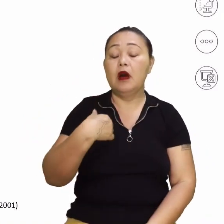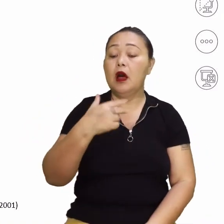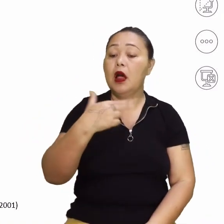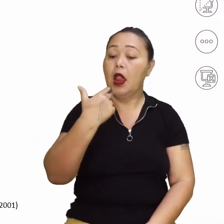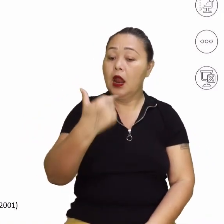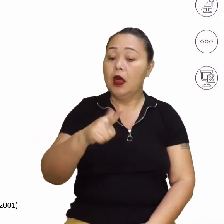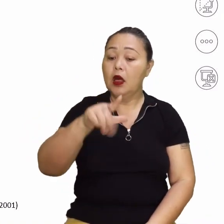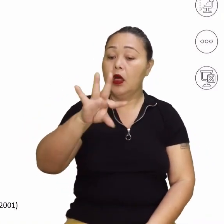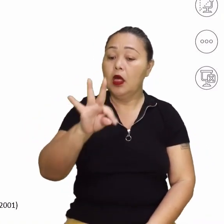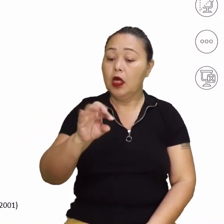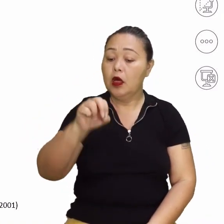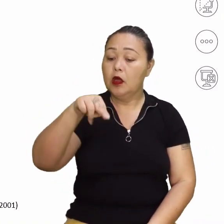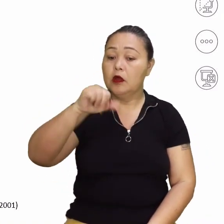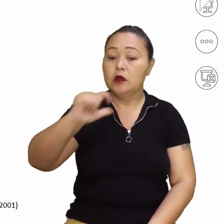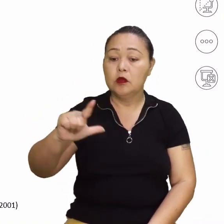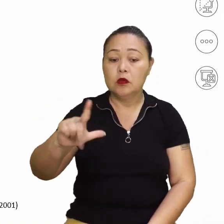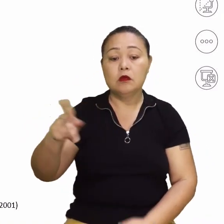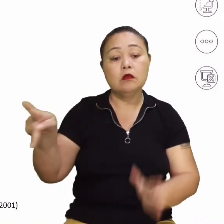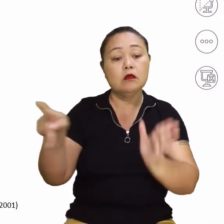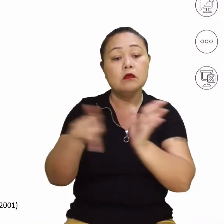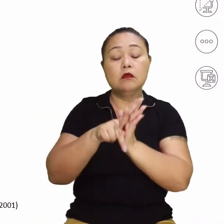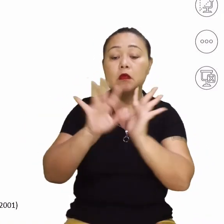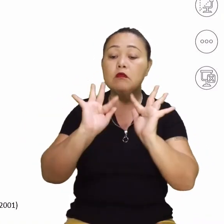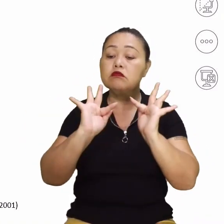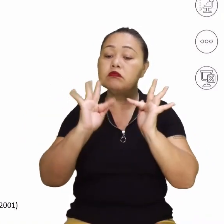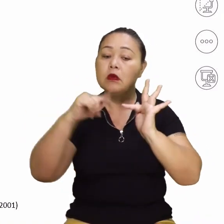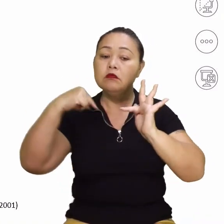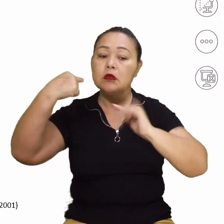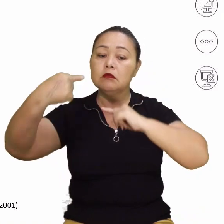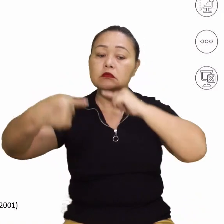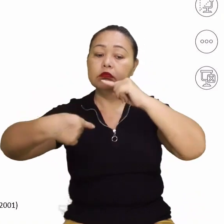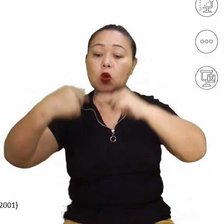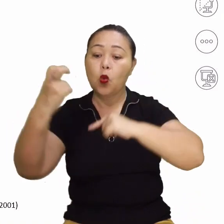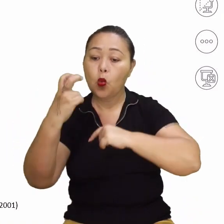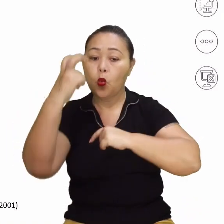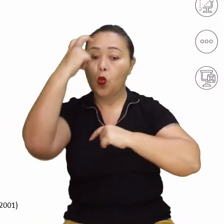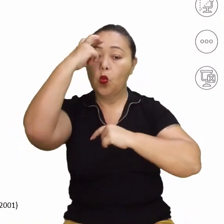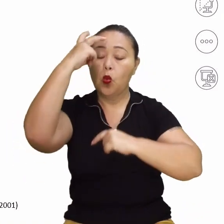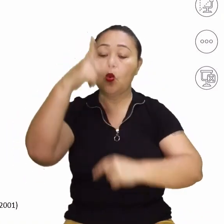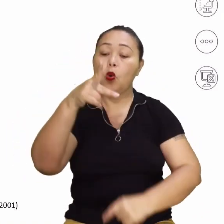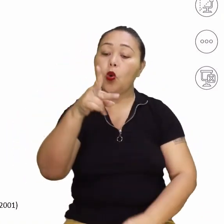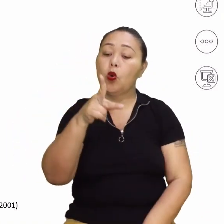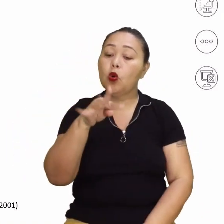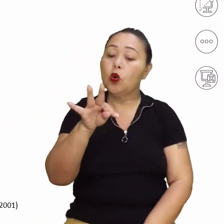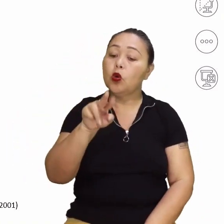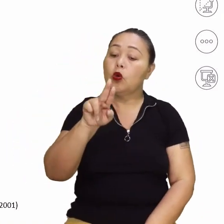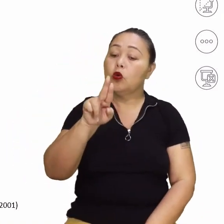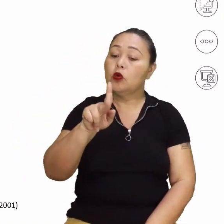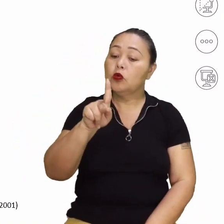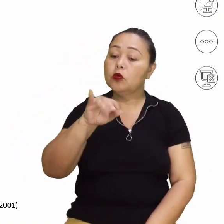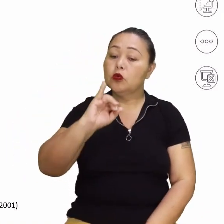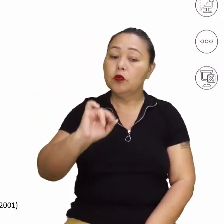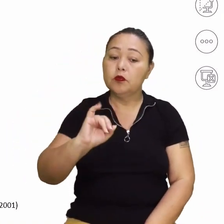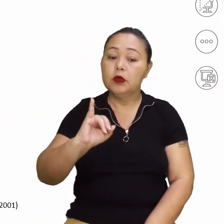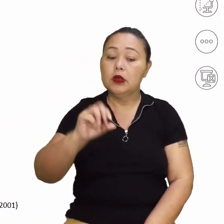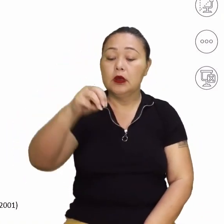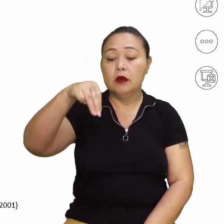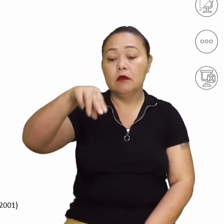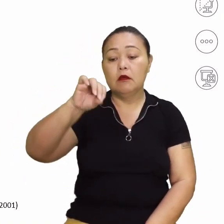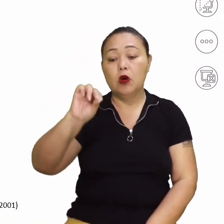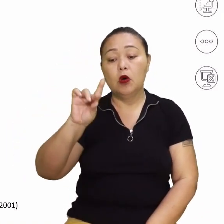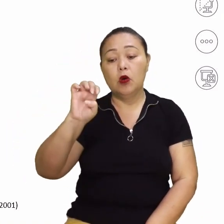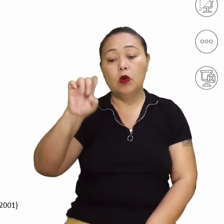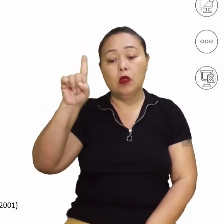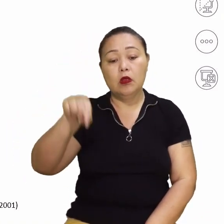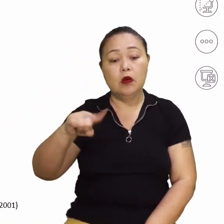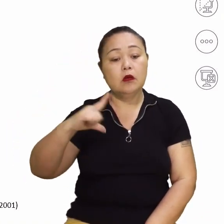cultural tupi-mondé e os primeiros contatos foi foram lá nos idos anos 50